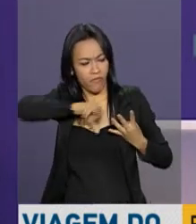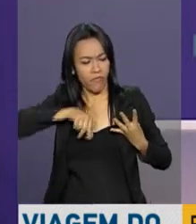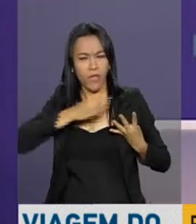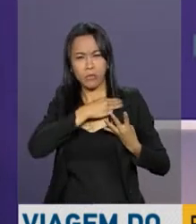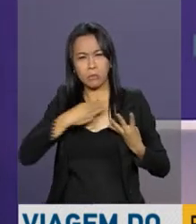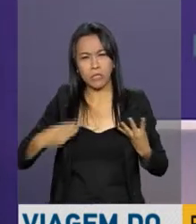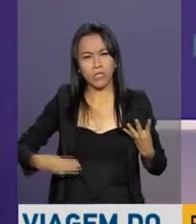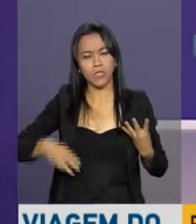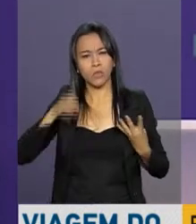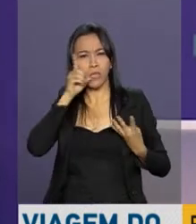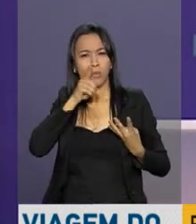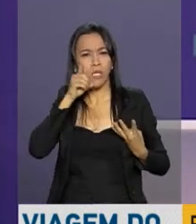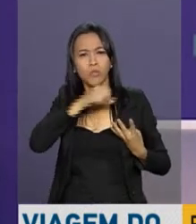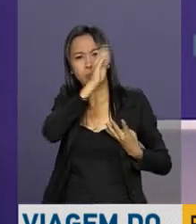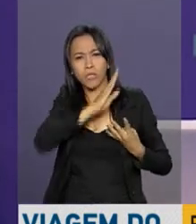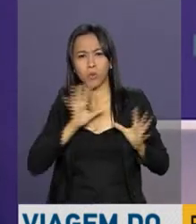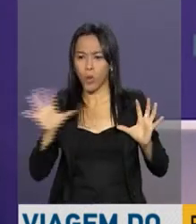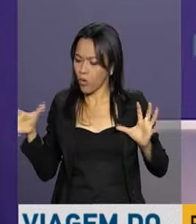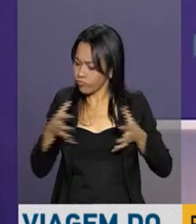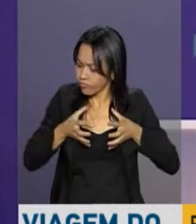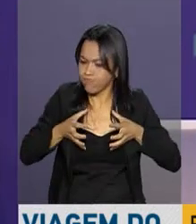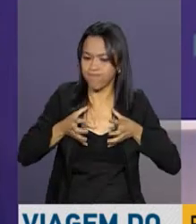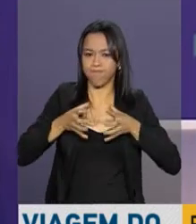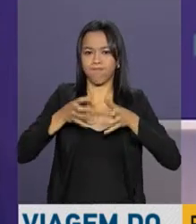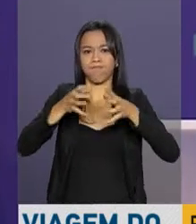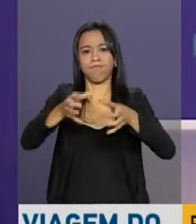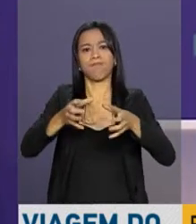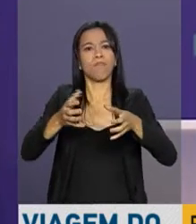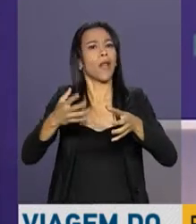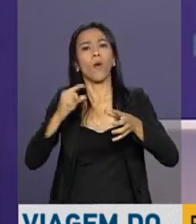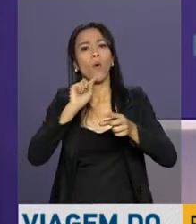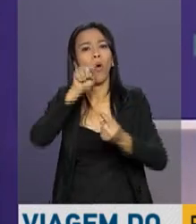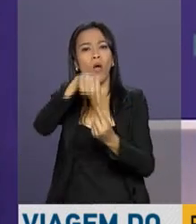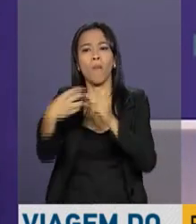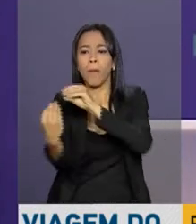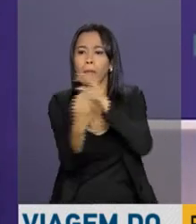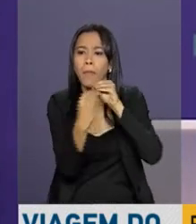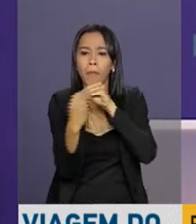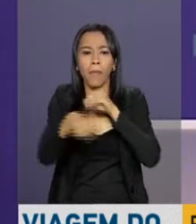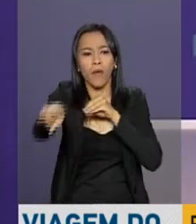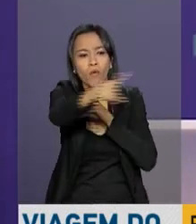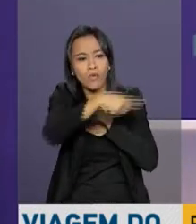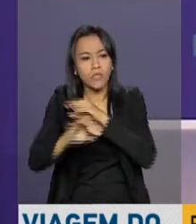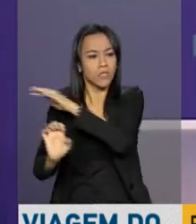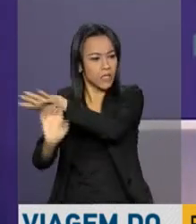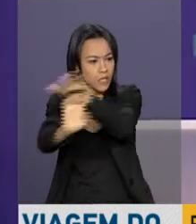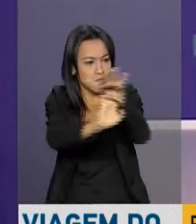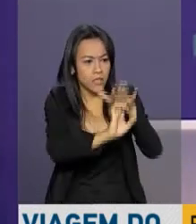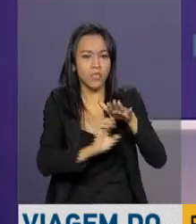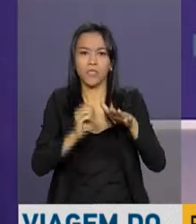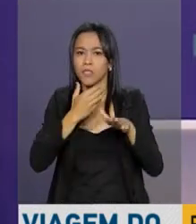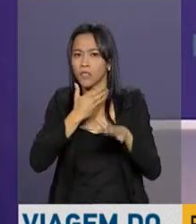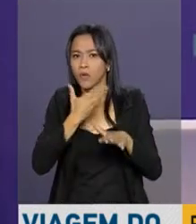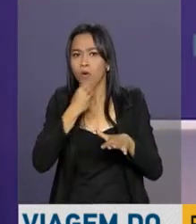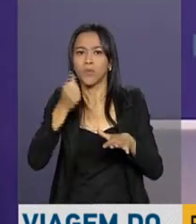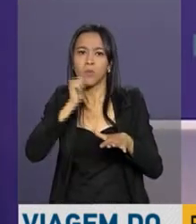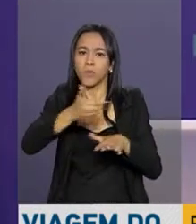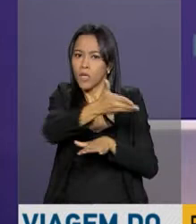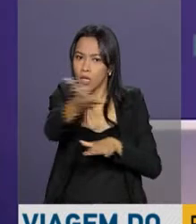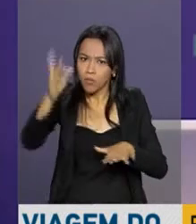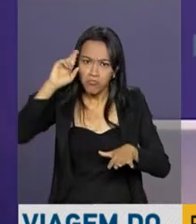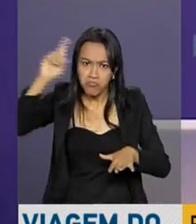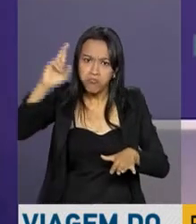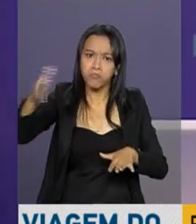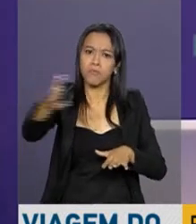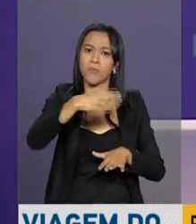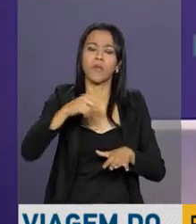deputados federais, para que pudessem dialogar com as senhoras e os senhores sobre o momento de